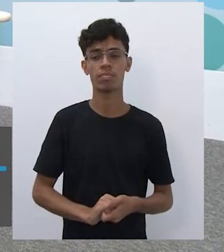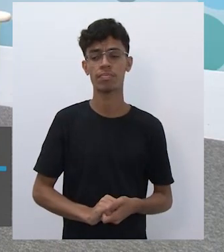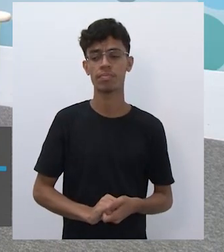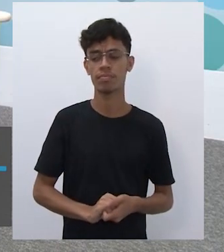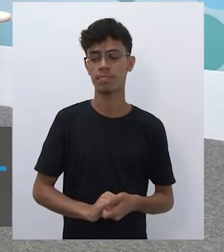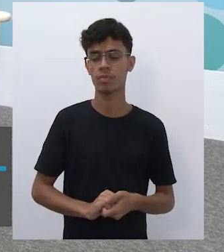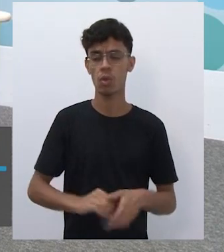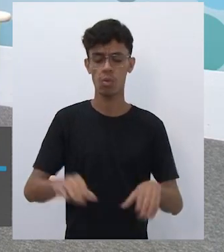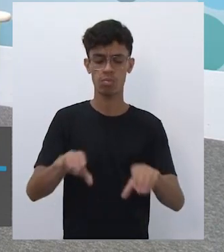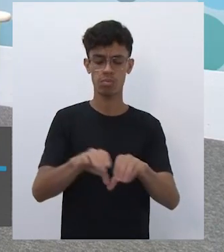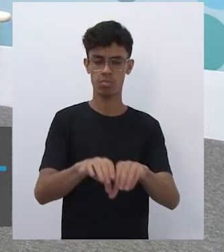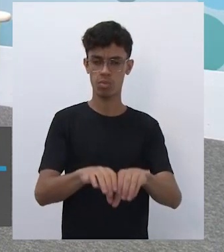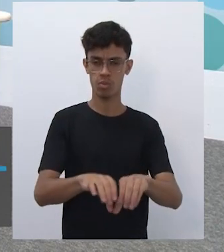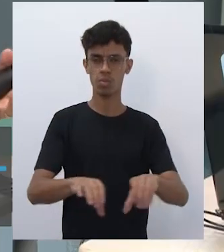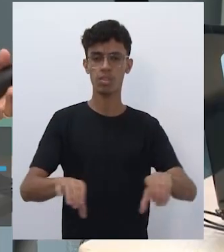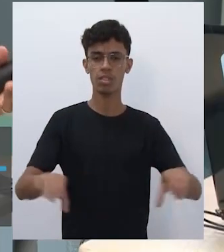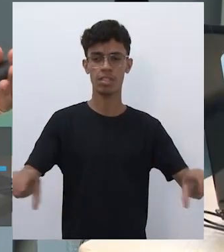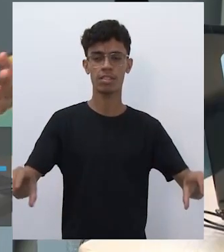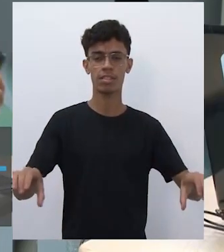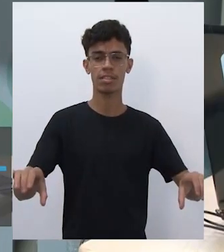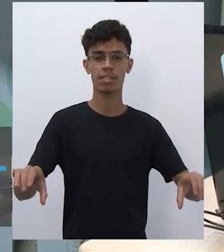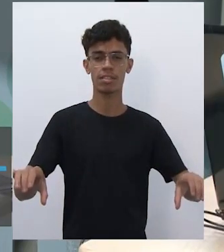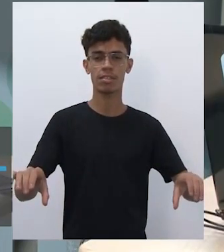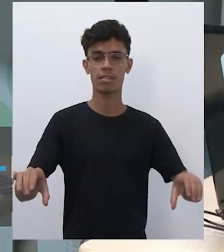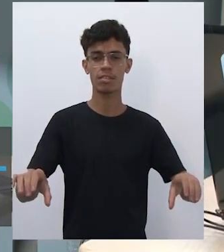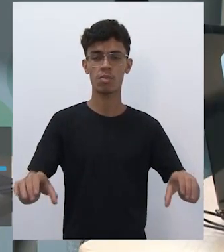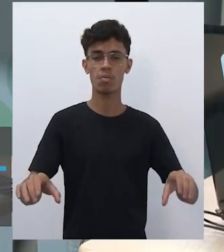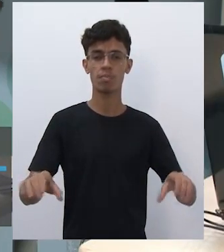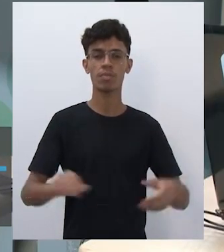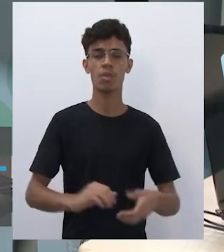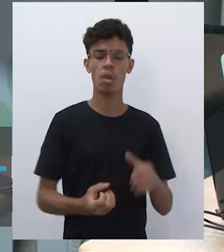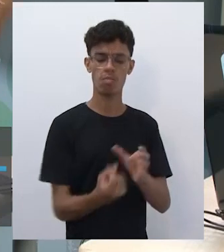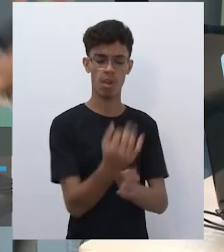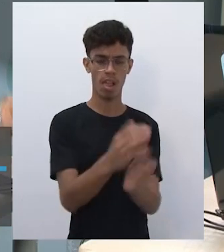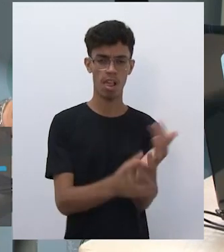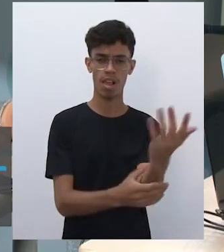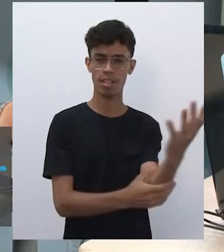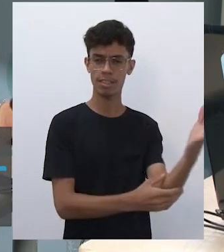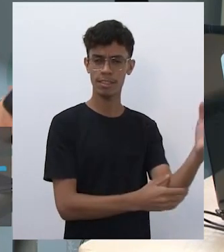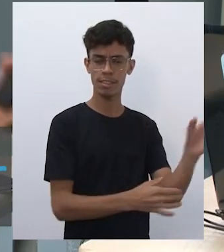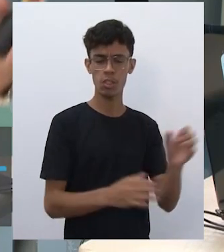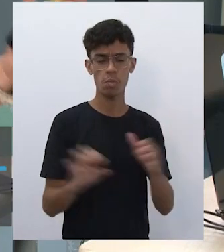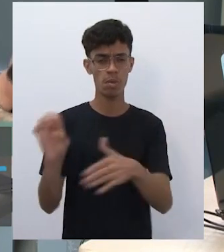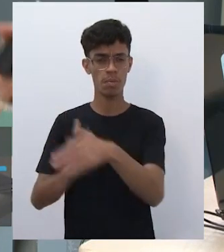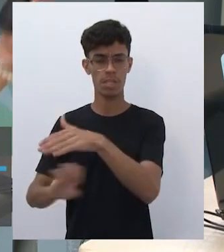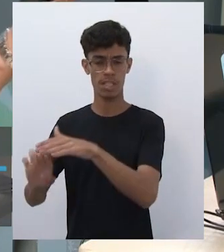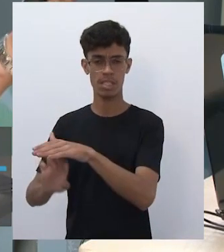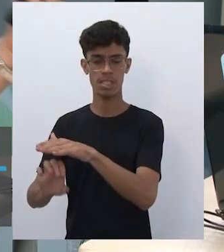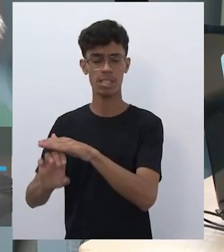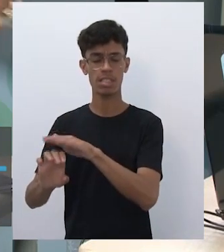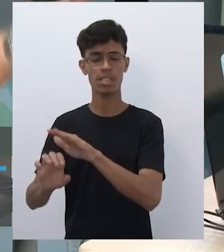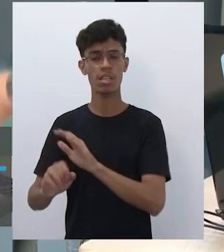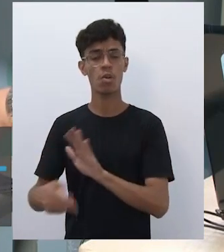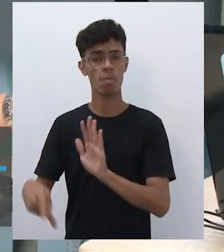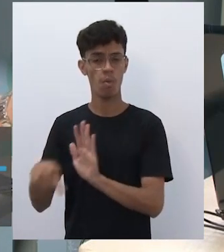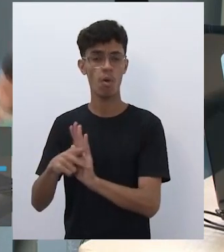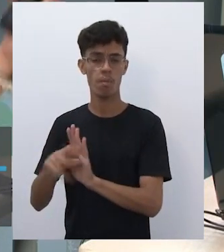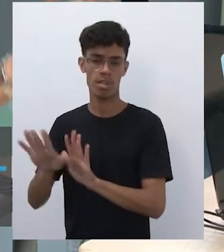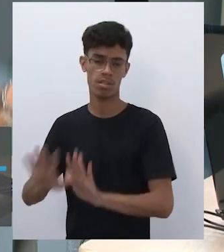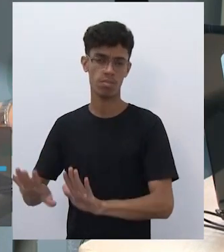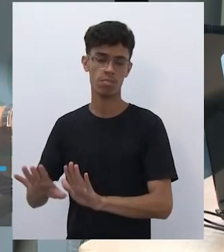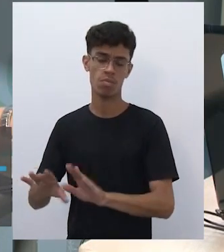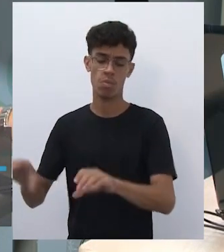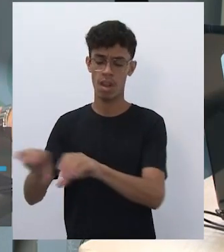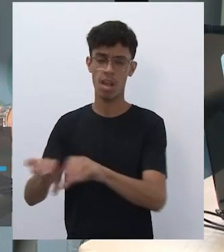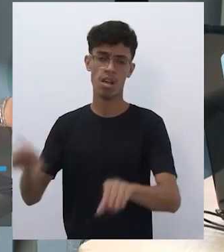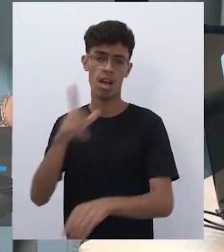para regar, né, essas plantas. Então, a gente, de repente, pode contar com uma empresa, né, um saneamento de água, né, que